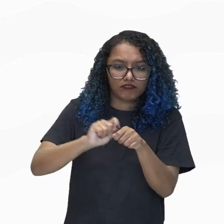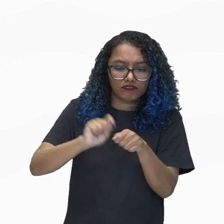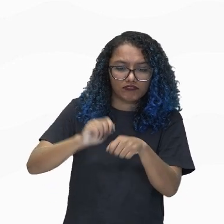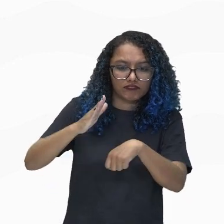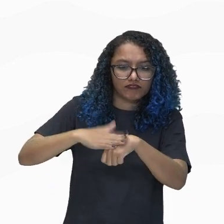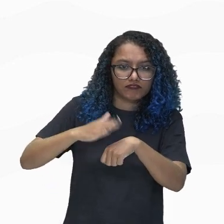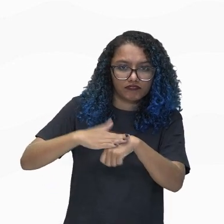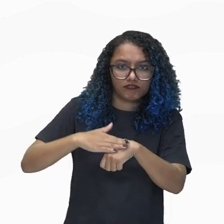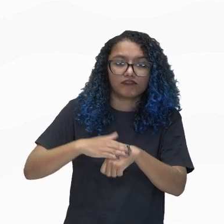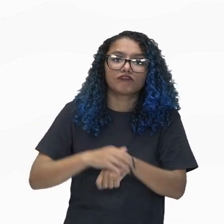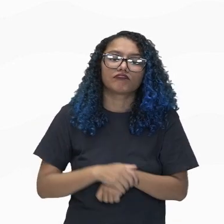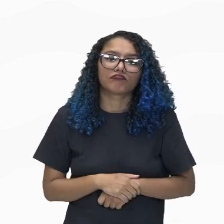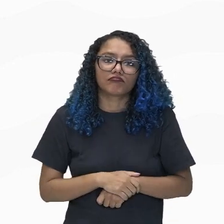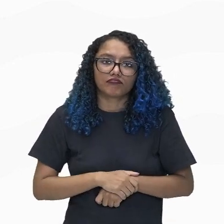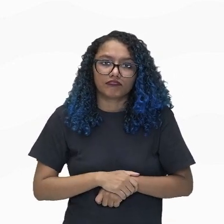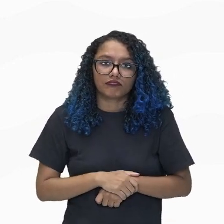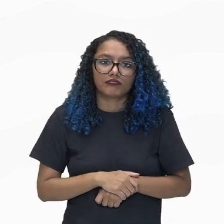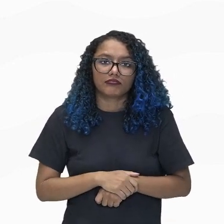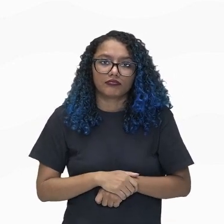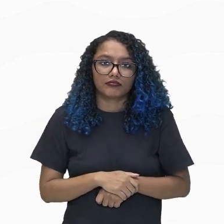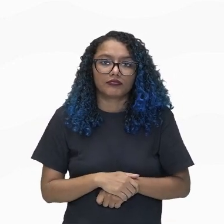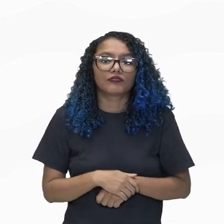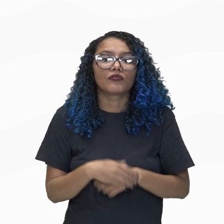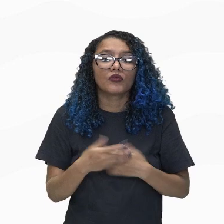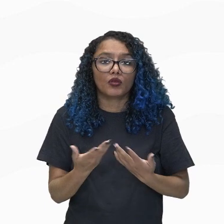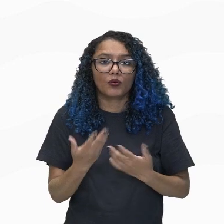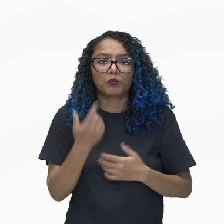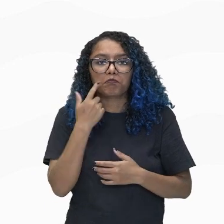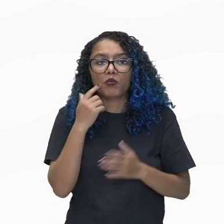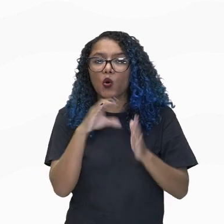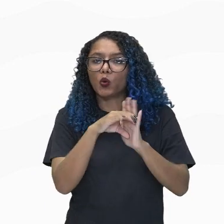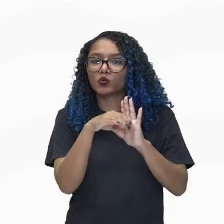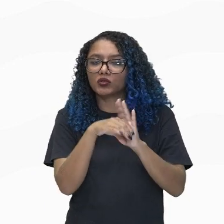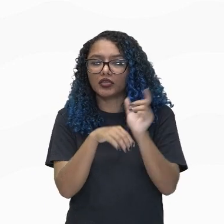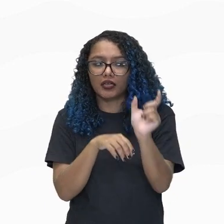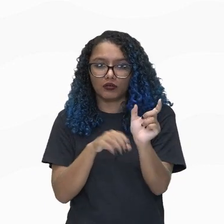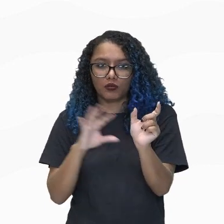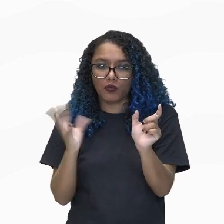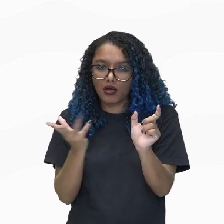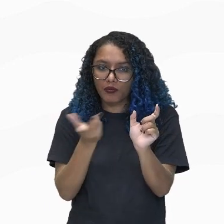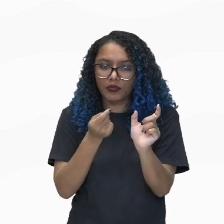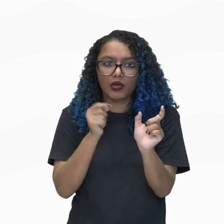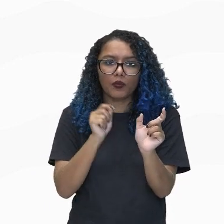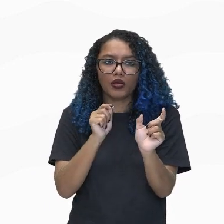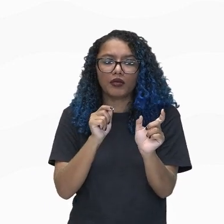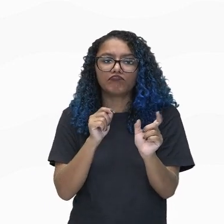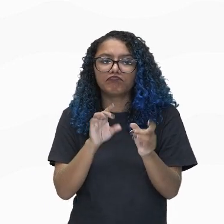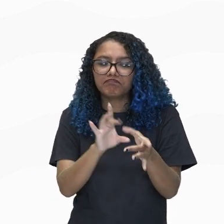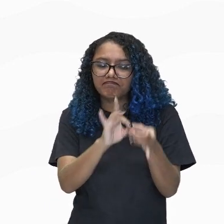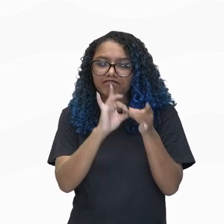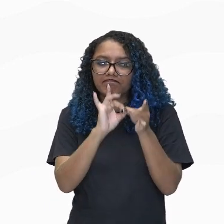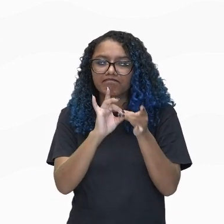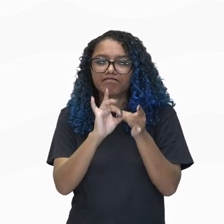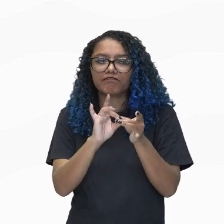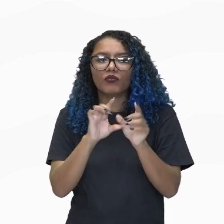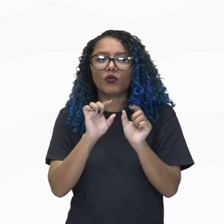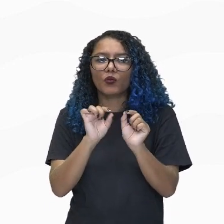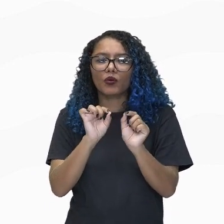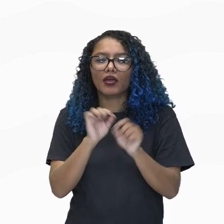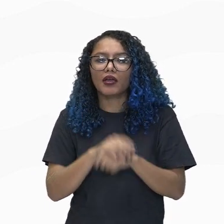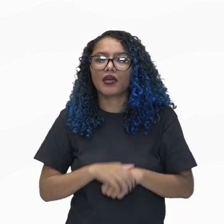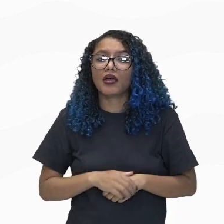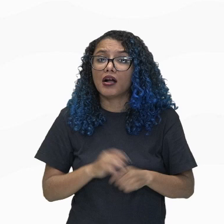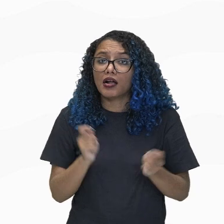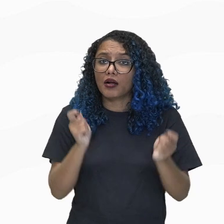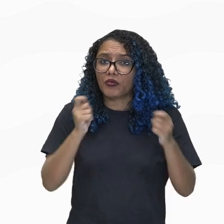coisa. Então, o conceito de habilidade, ele está intimamente relacionado com a